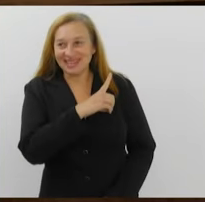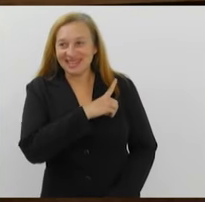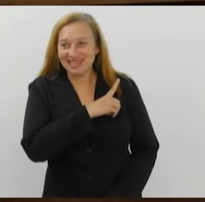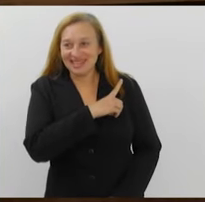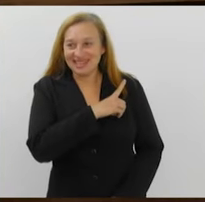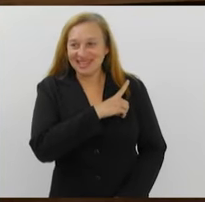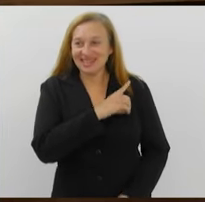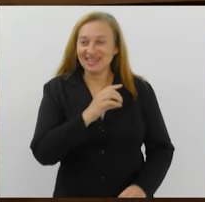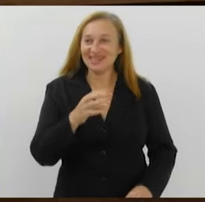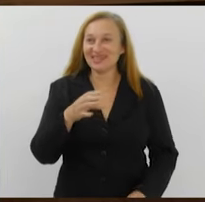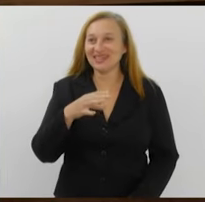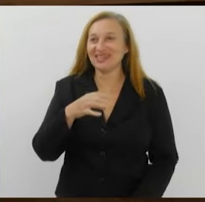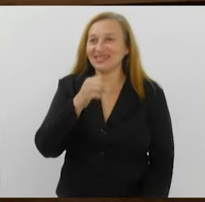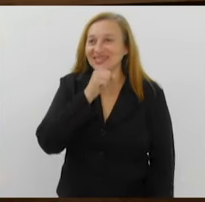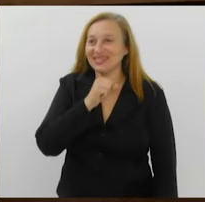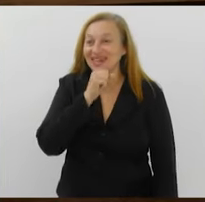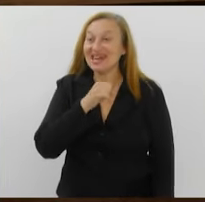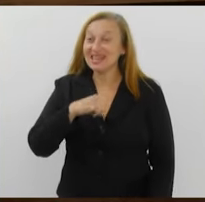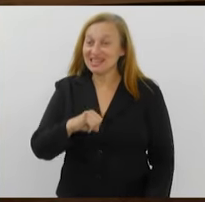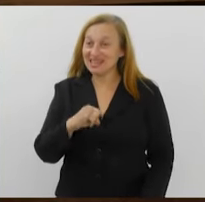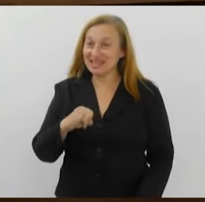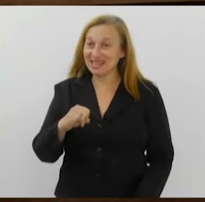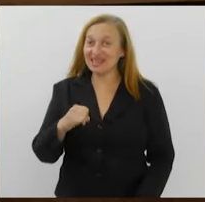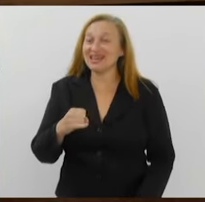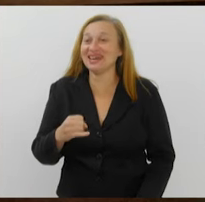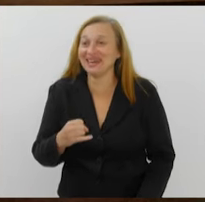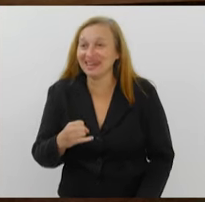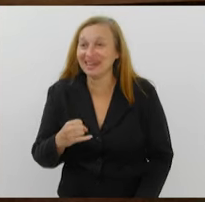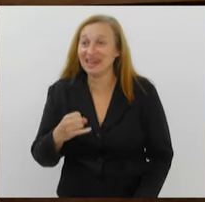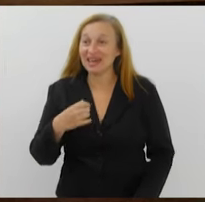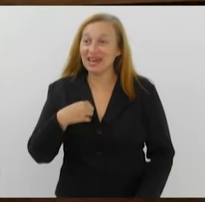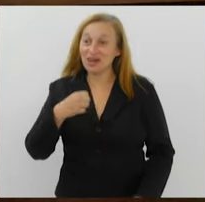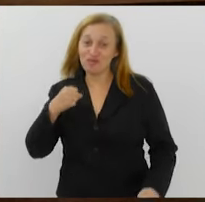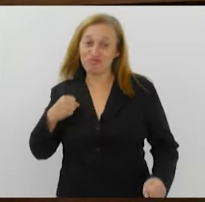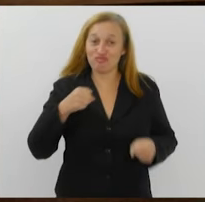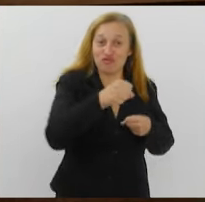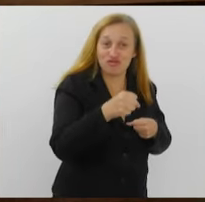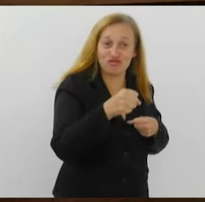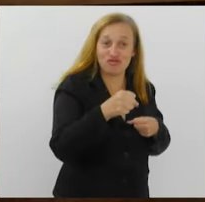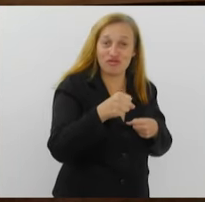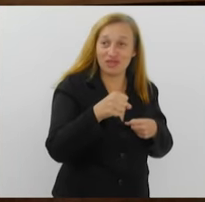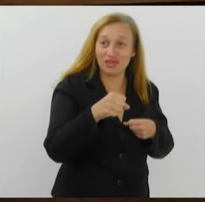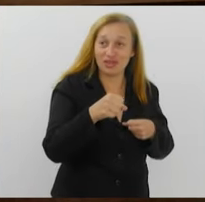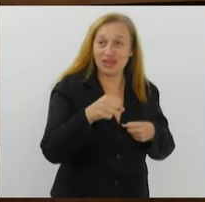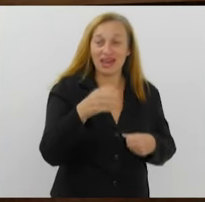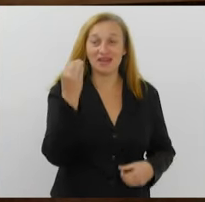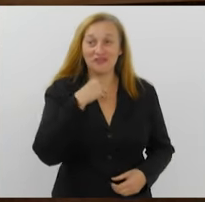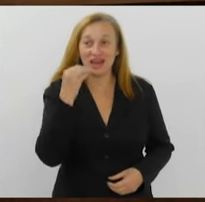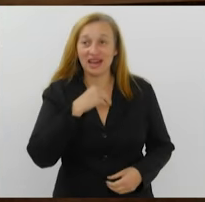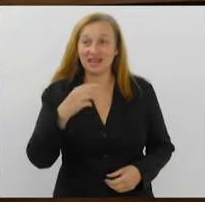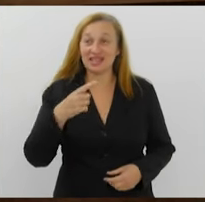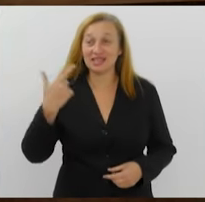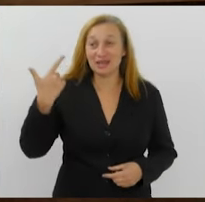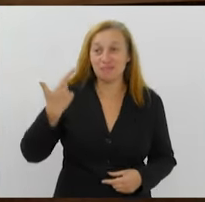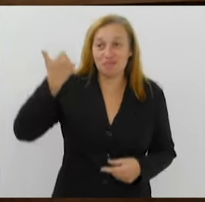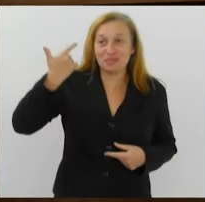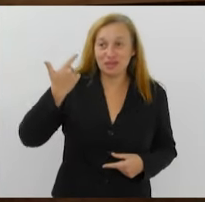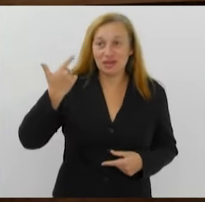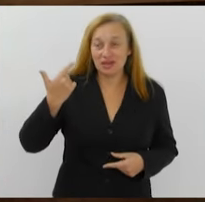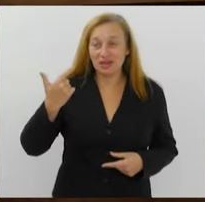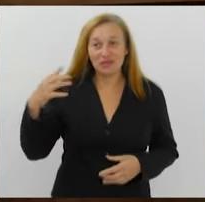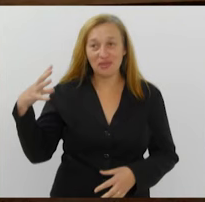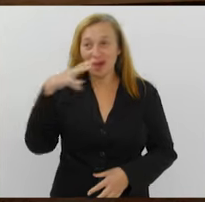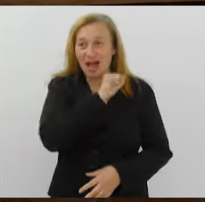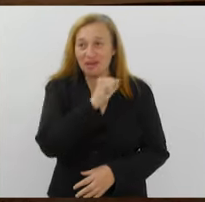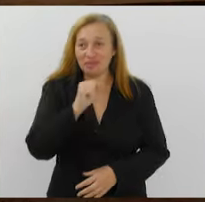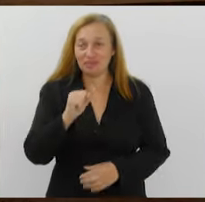Se apanhar de mim, é calça frouxa. E se me der um tiro, eu vou mais rápido para os braços do